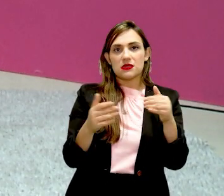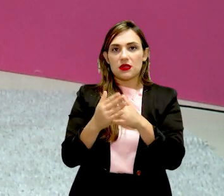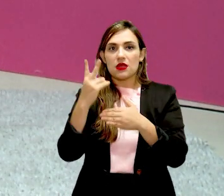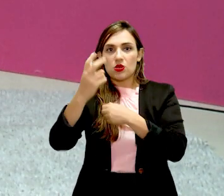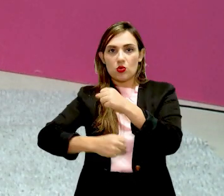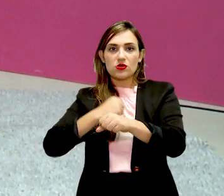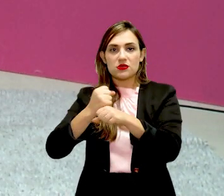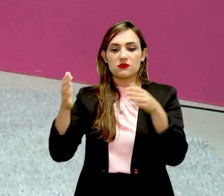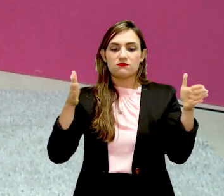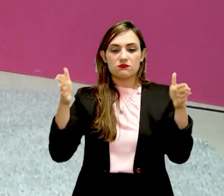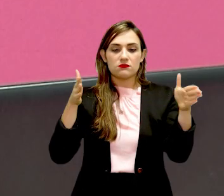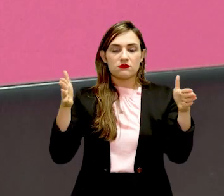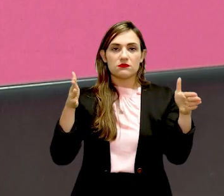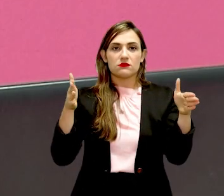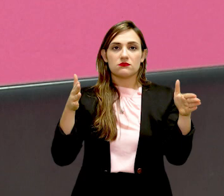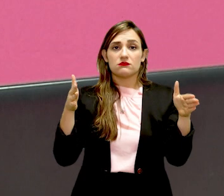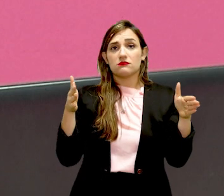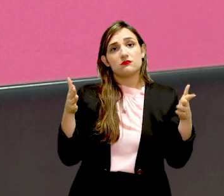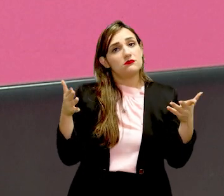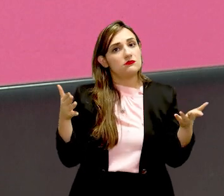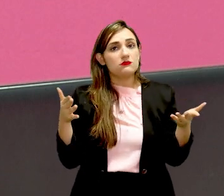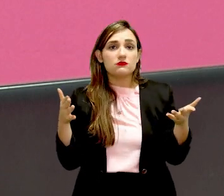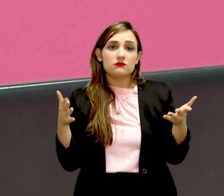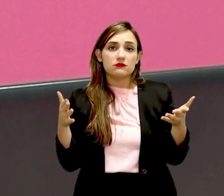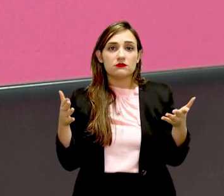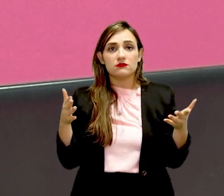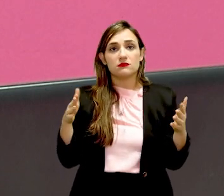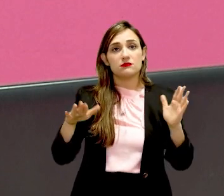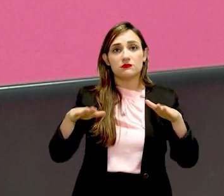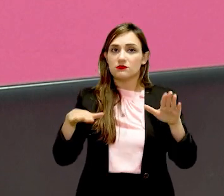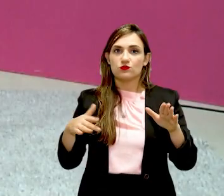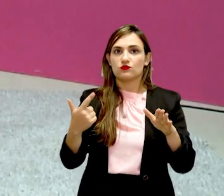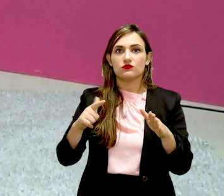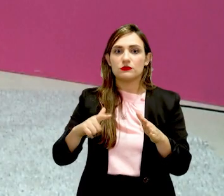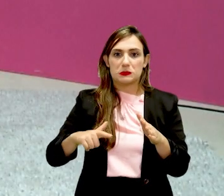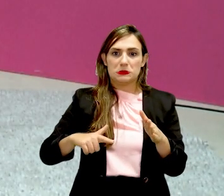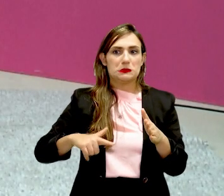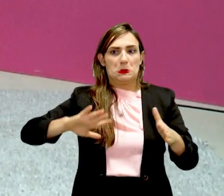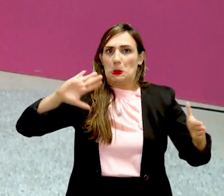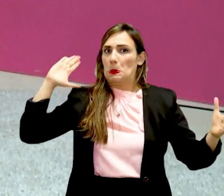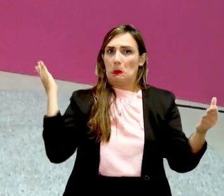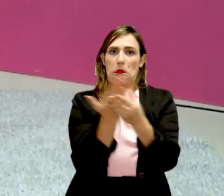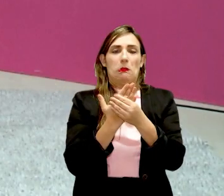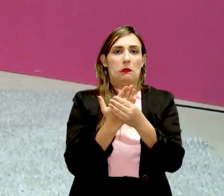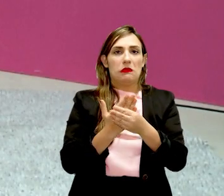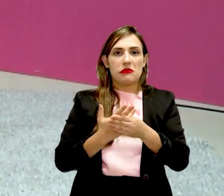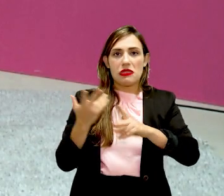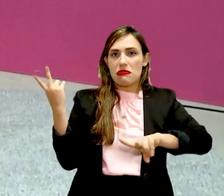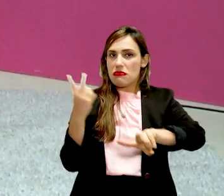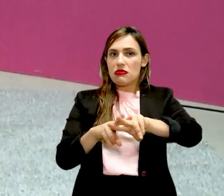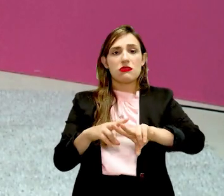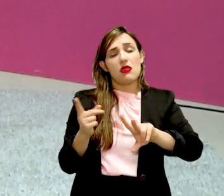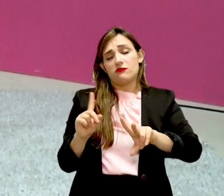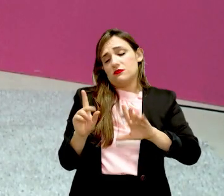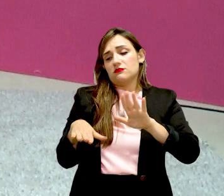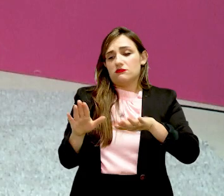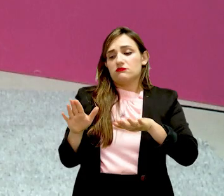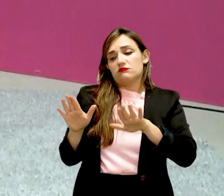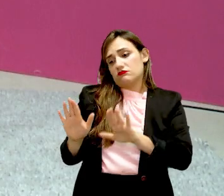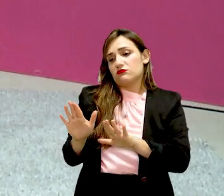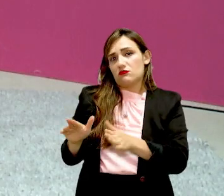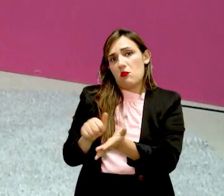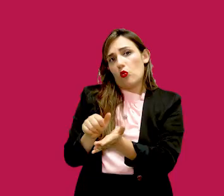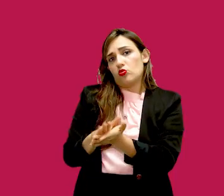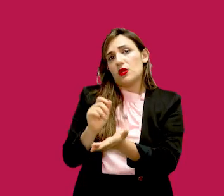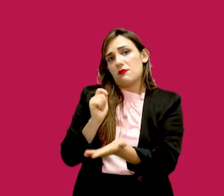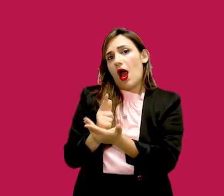em princípio, né, pode não ensejar uma condenação com crime de privação, com pena de privação de liberdade, ou seja,